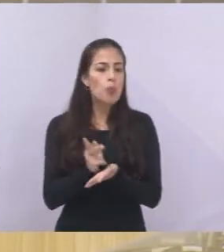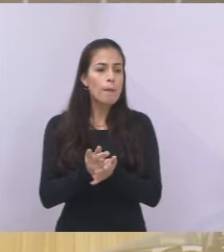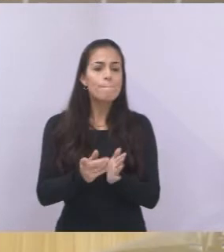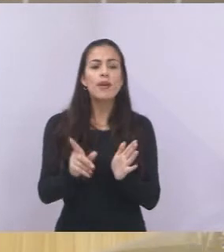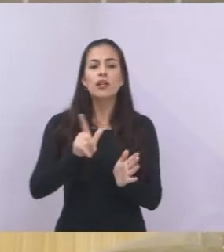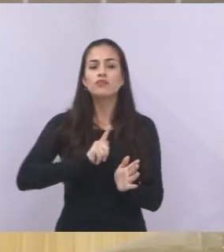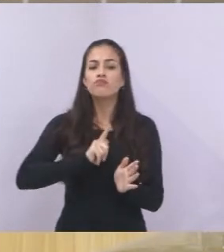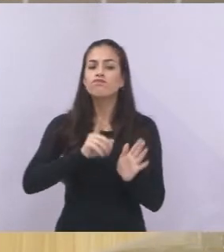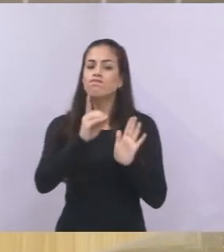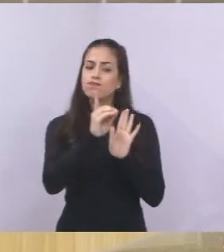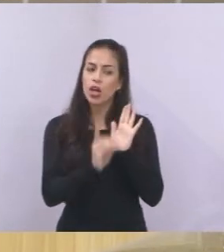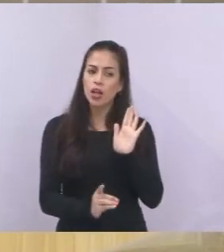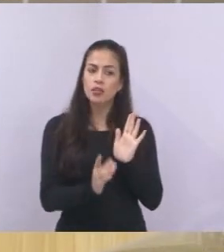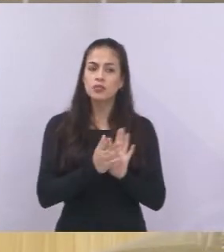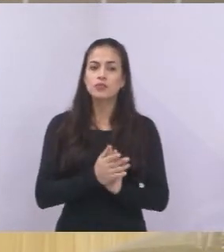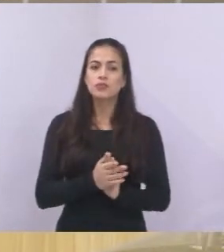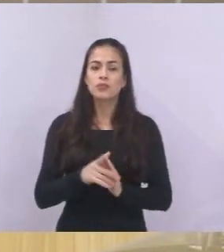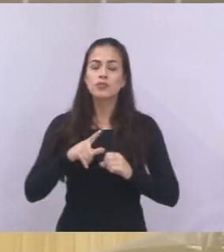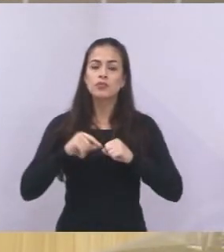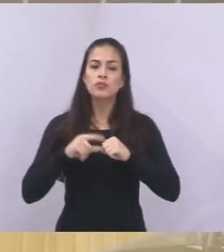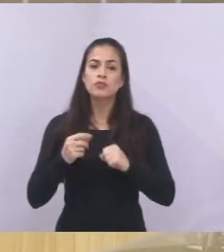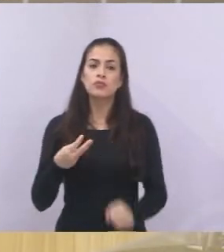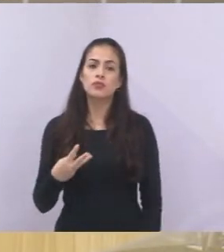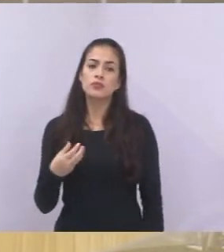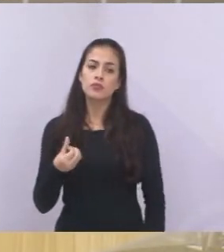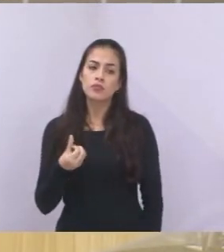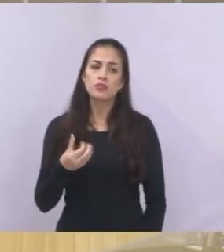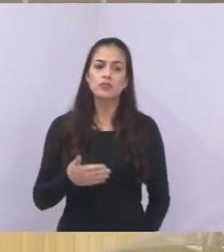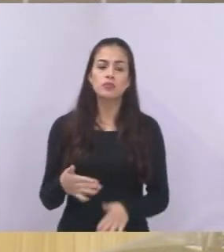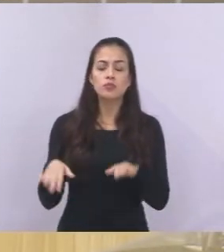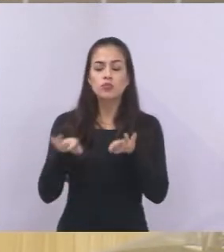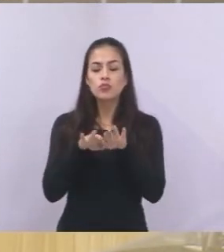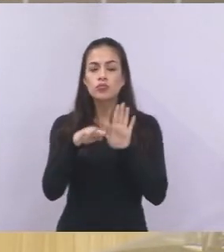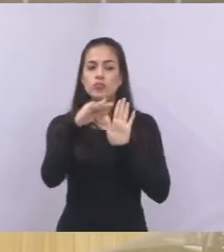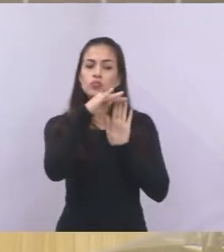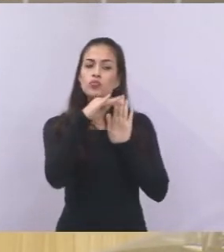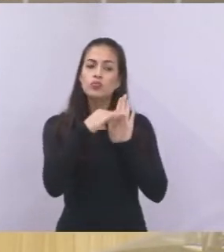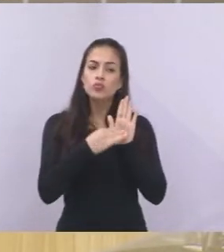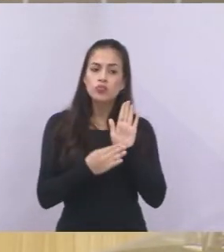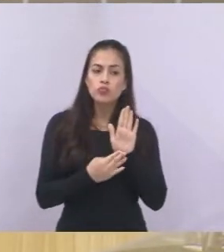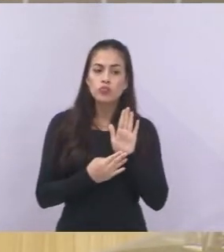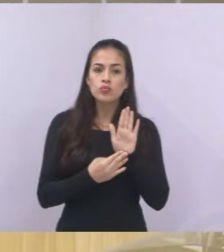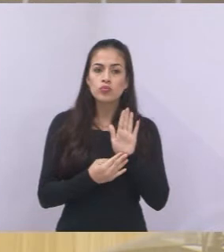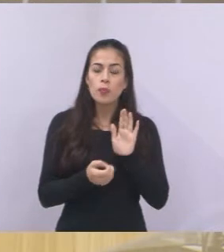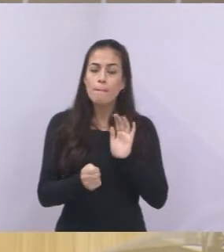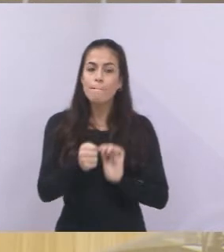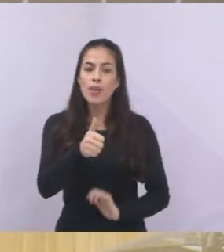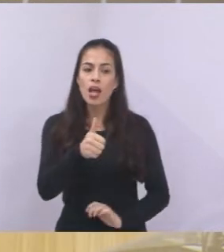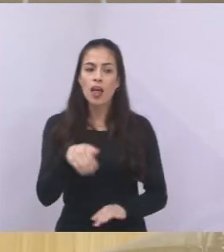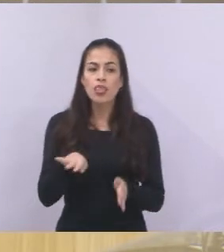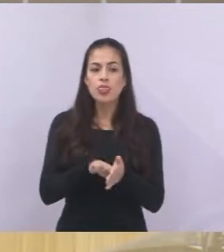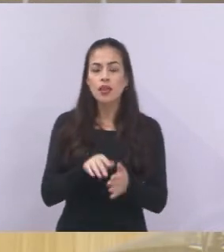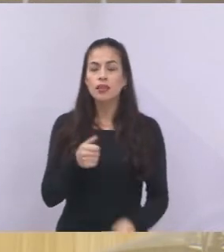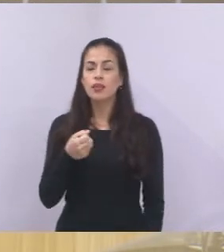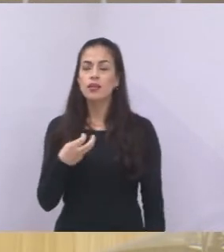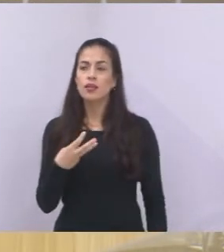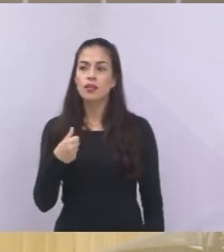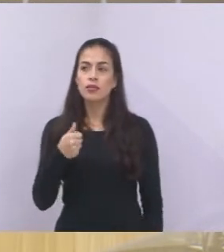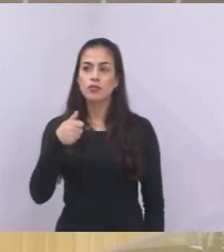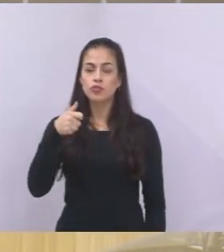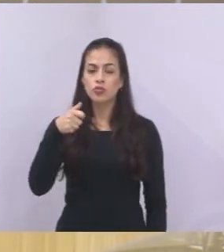36, que nas mesmas condições tenha cumprido os requisitos ao benefício até 31 de dezembro de